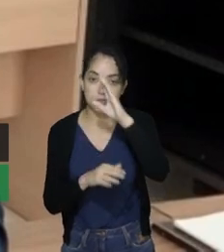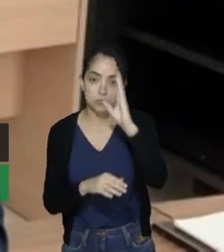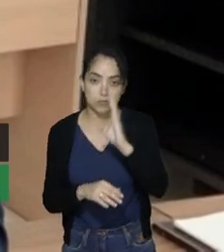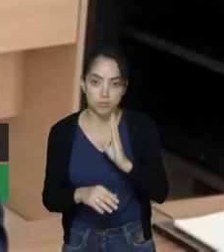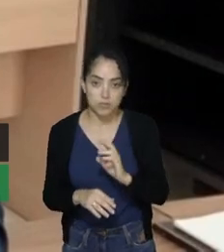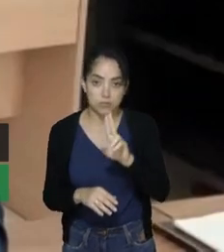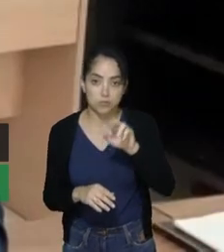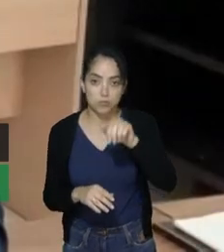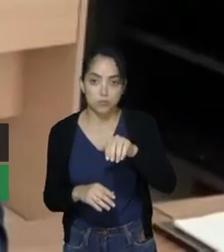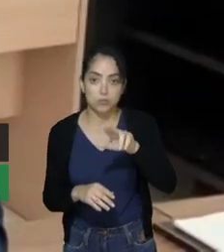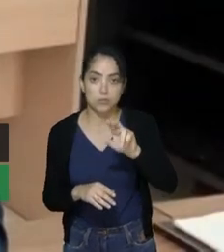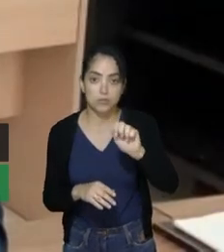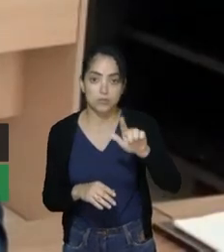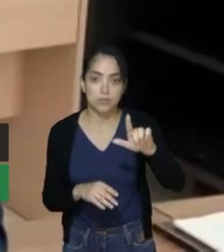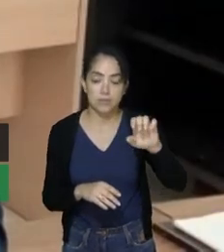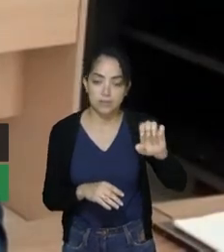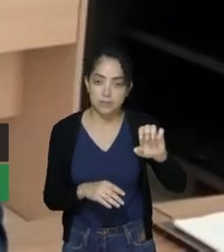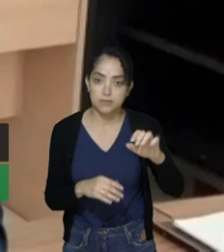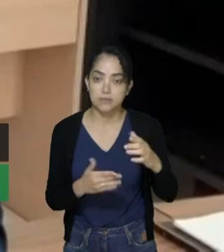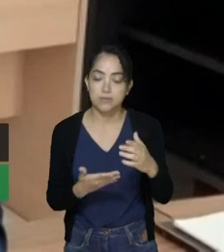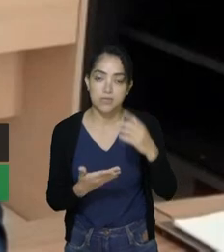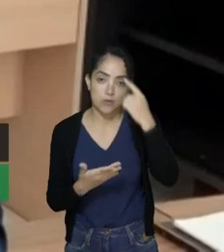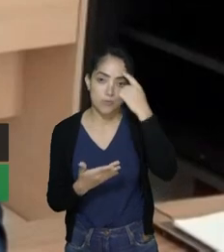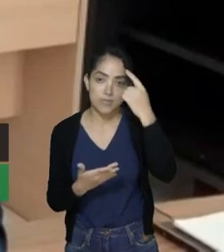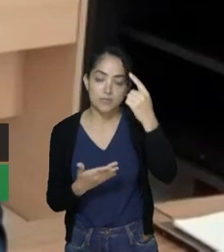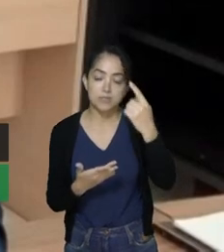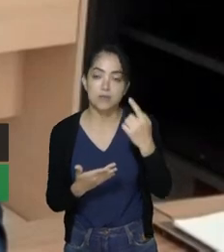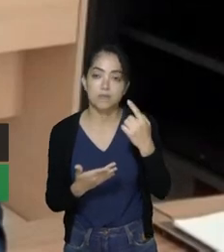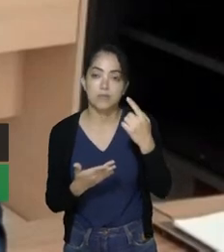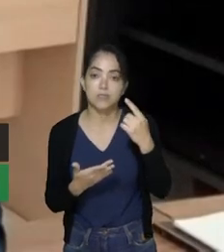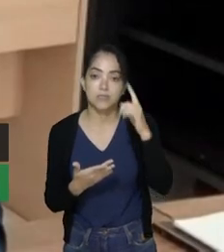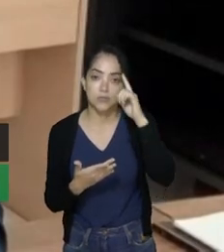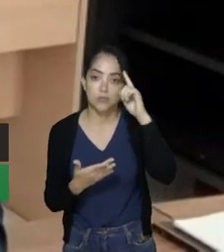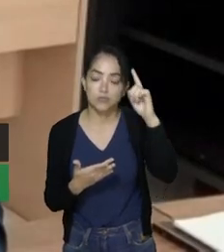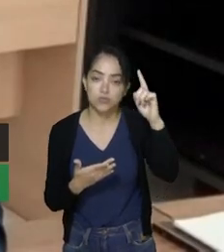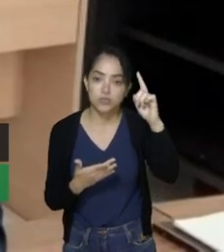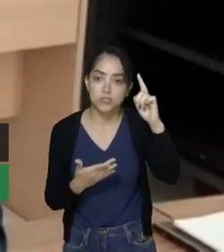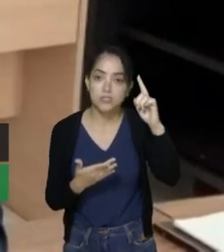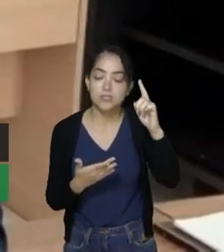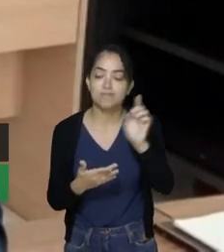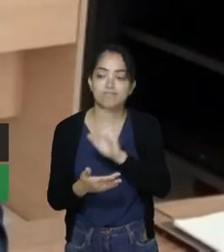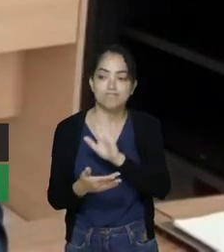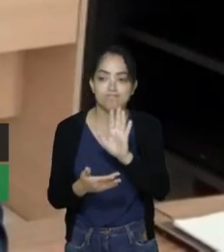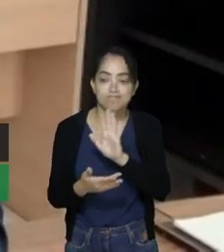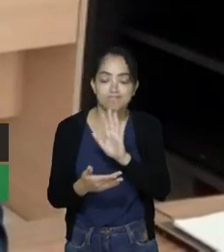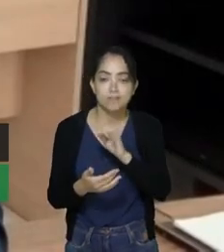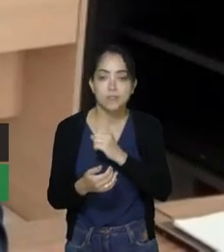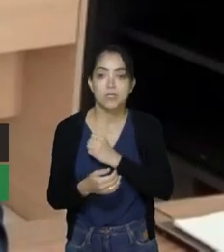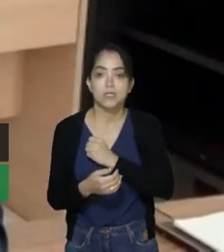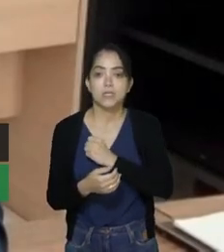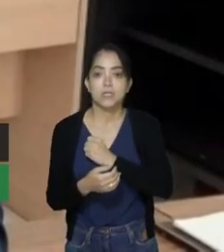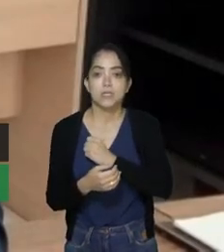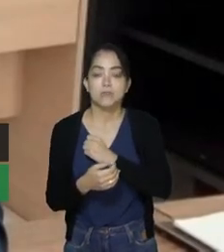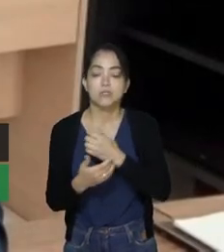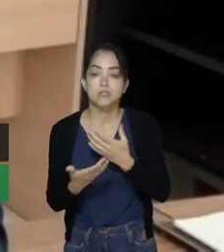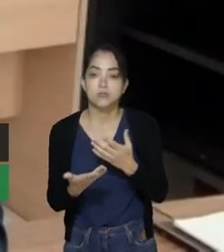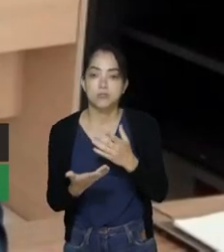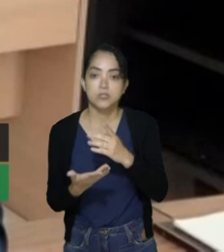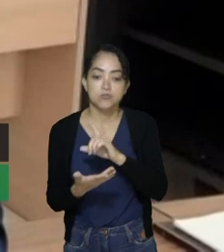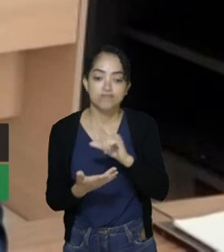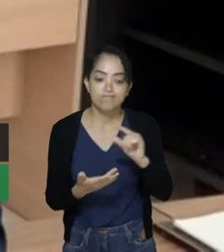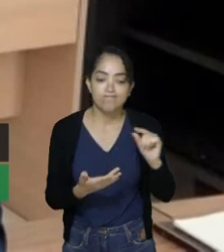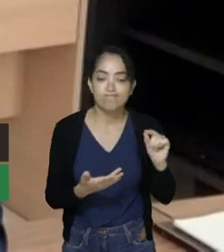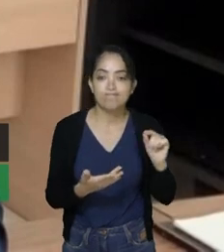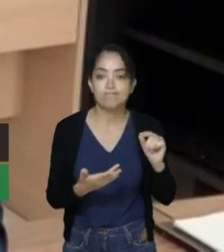UNALE, eu não pensava que no dia que eu ia dizer um até breve, nós estaríamos passando